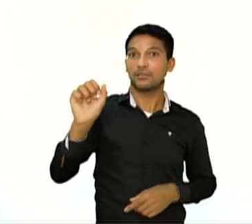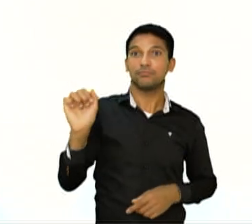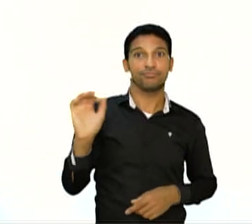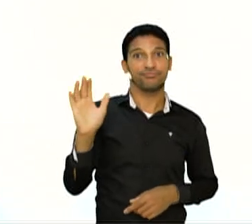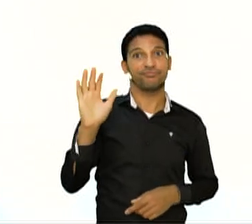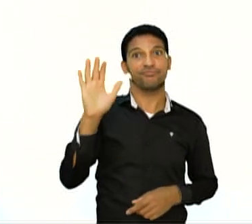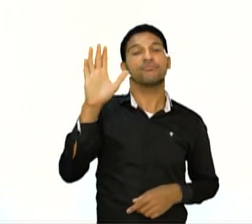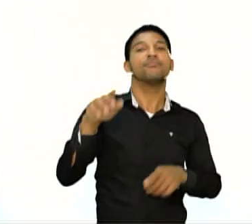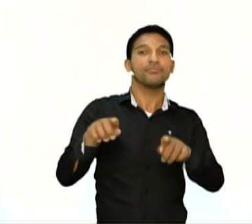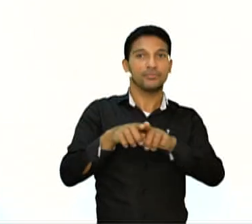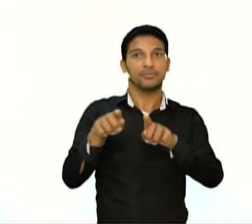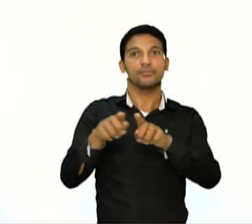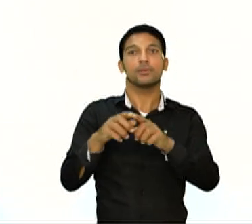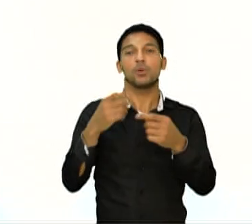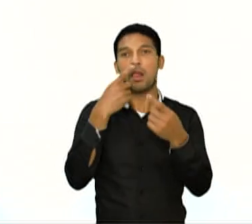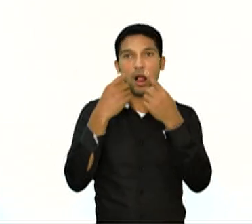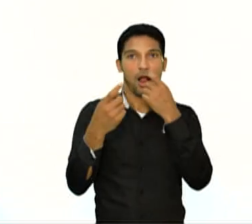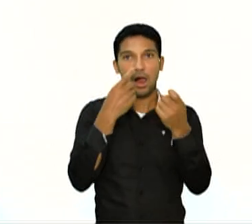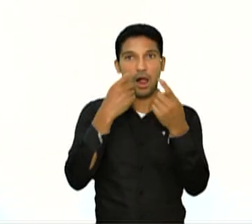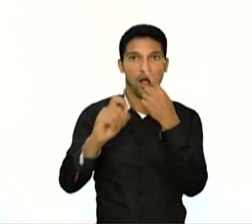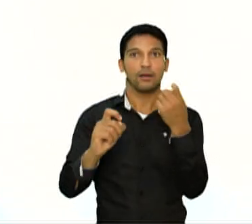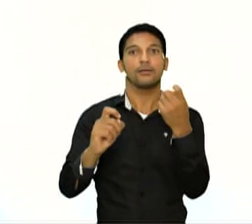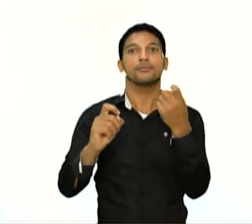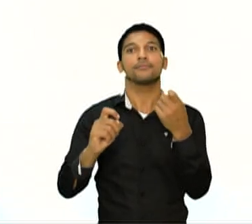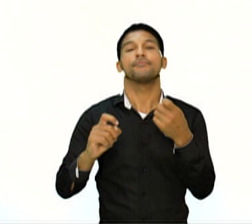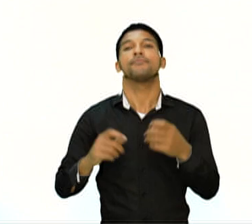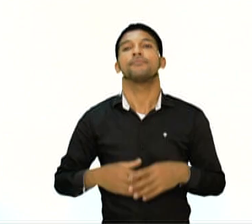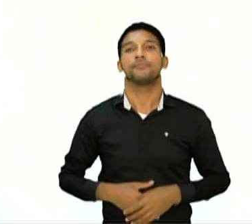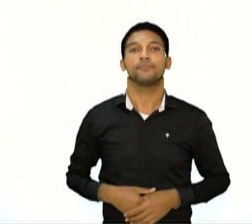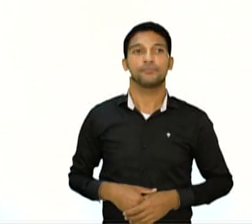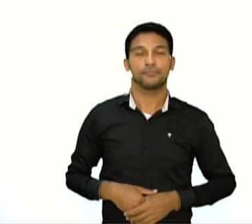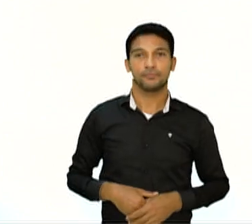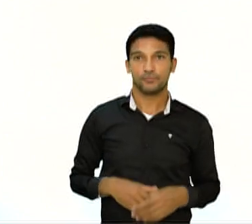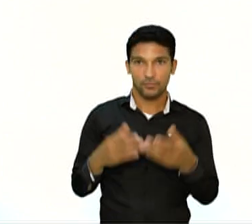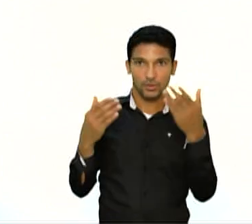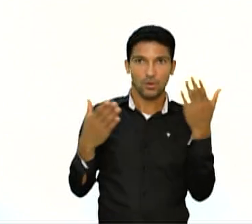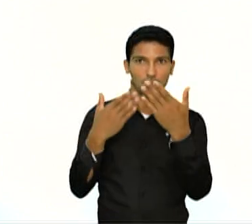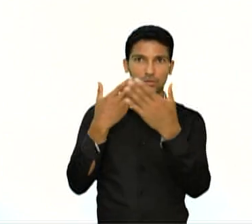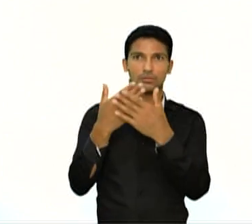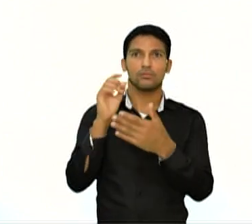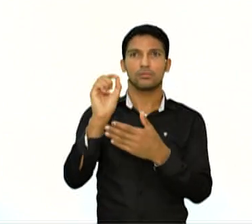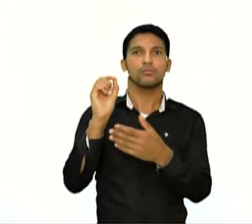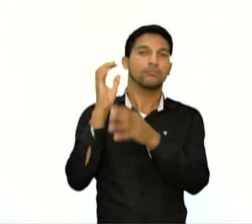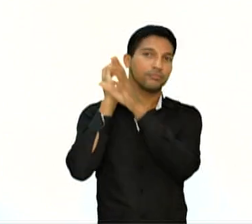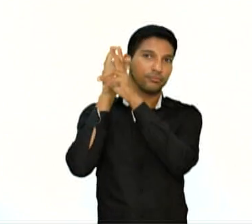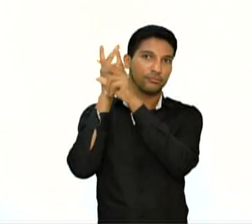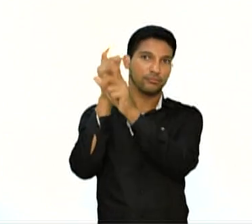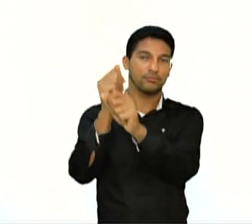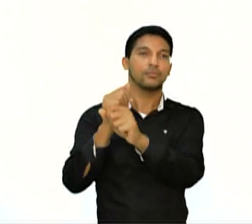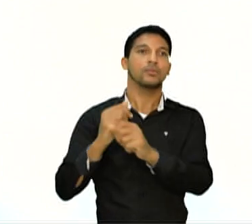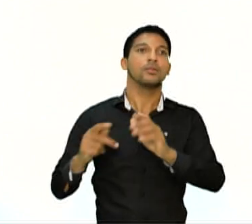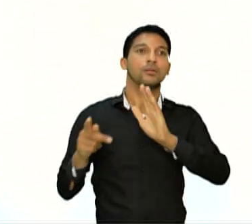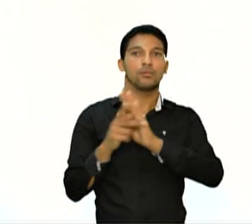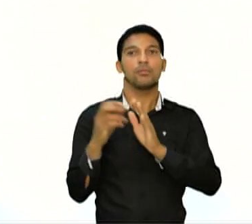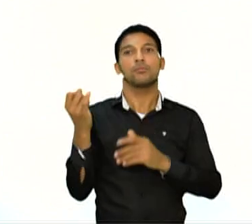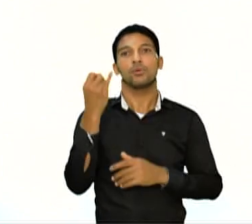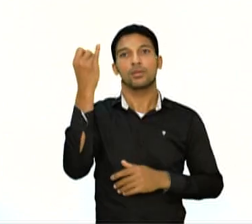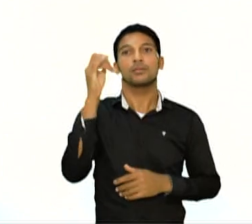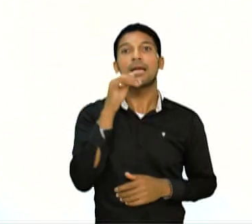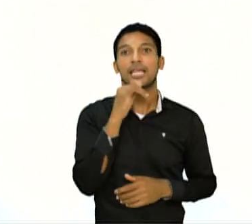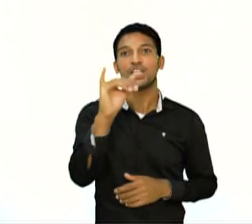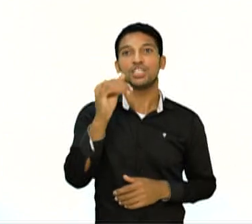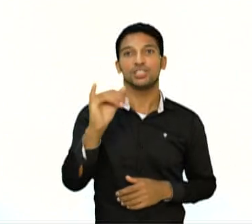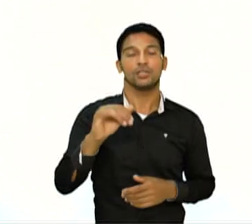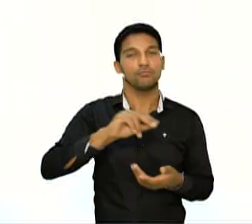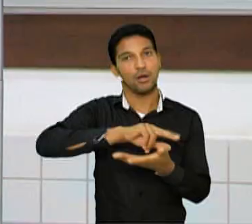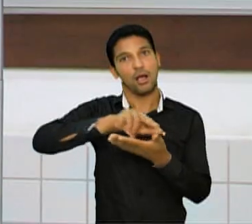Hoje, basicamente, o que vimos? Vimos a importância do estudo da energia, falamos um pouquinho do histórico, da sua importância também,